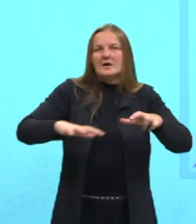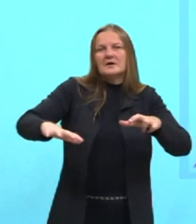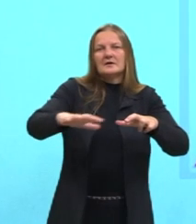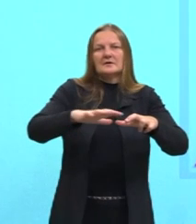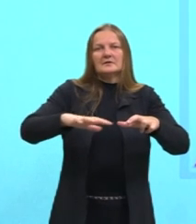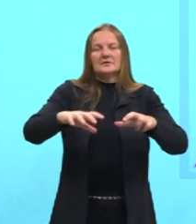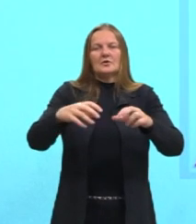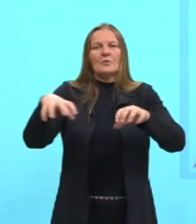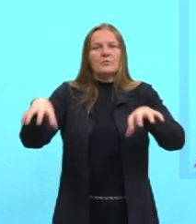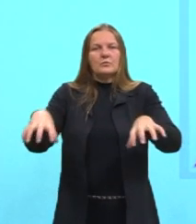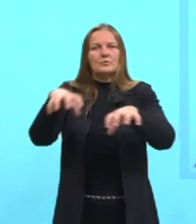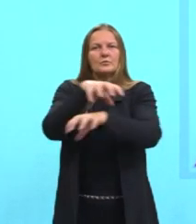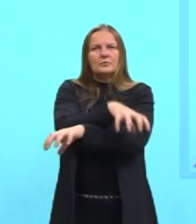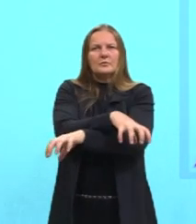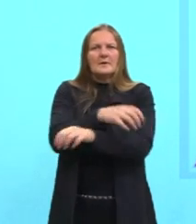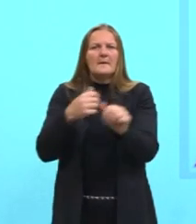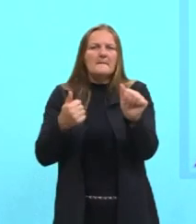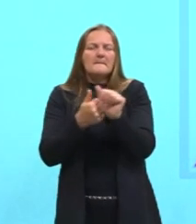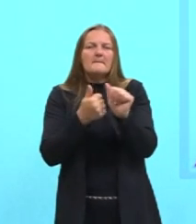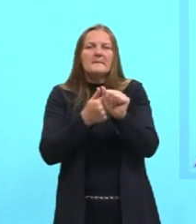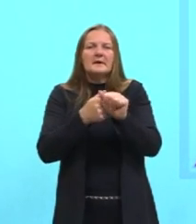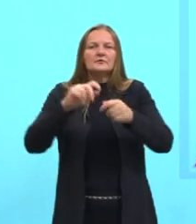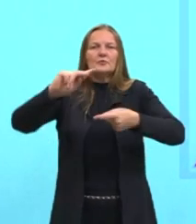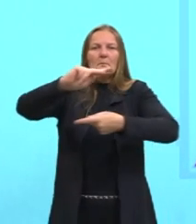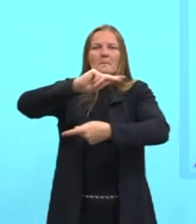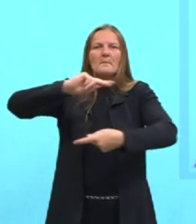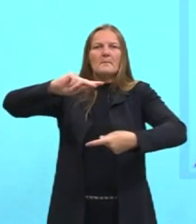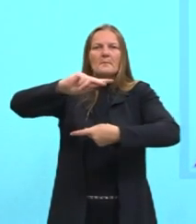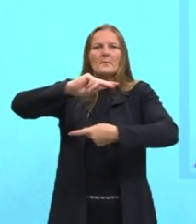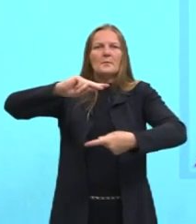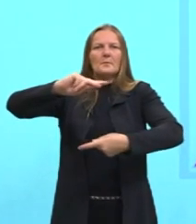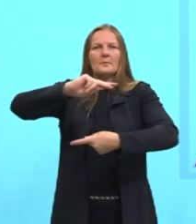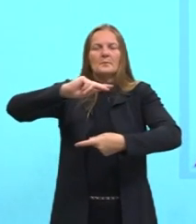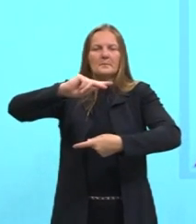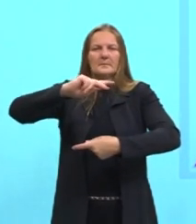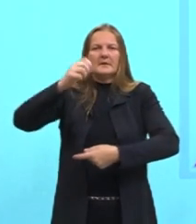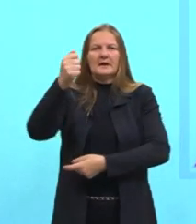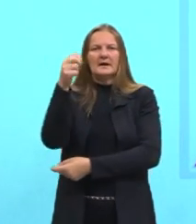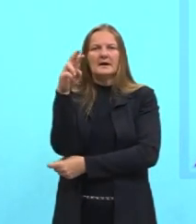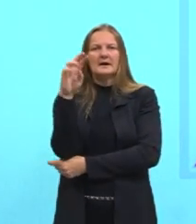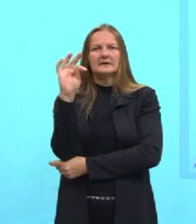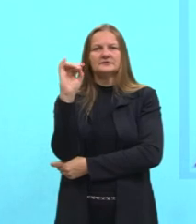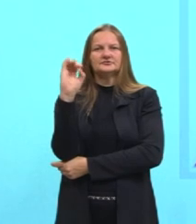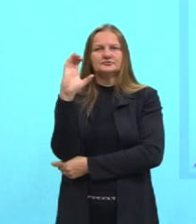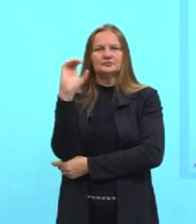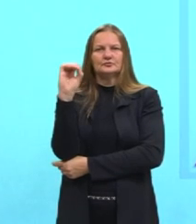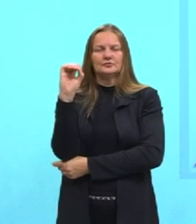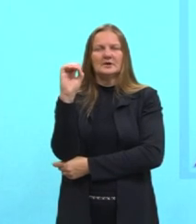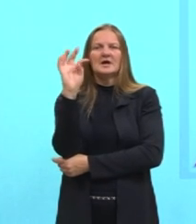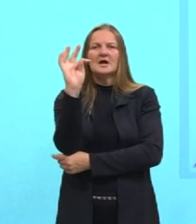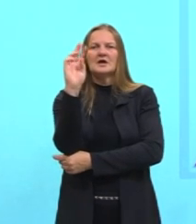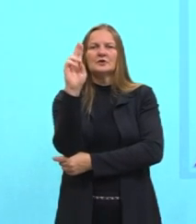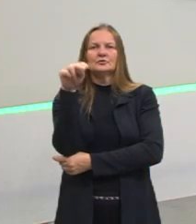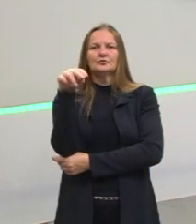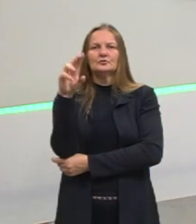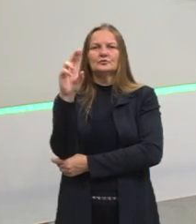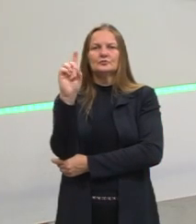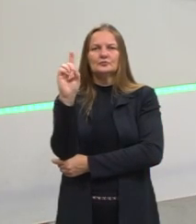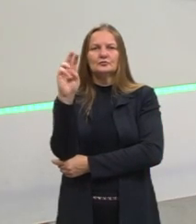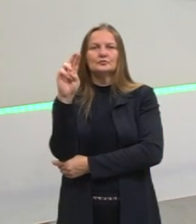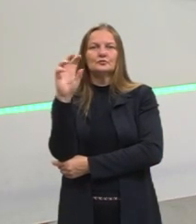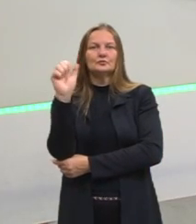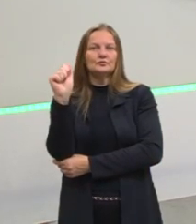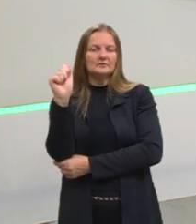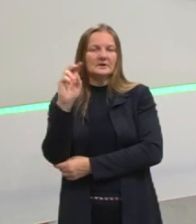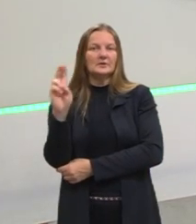cada bioma vamos pegar aqui a perto do ártico então que frio e seco ó nós temos a tundra a tundra E aí a gente